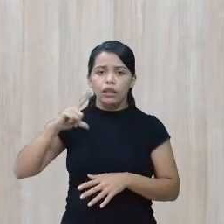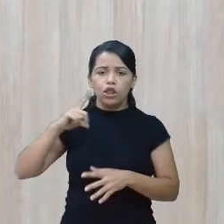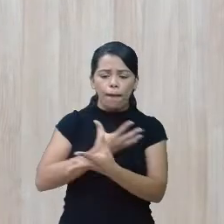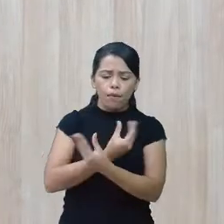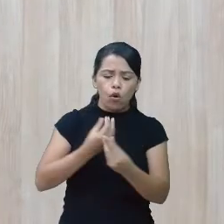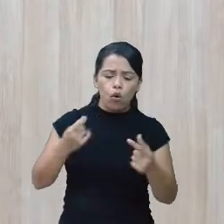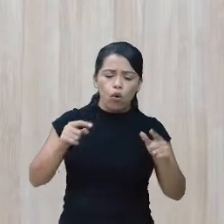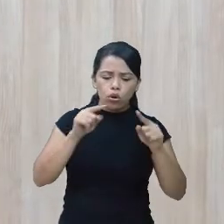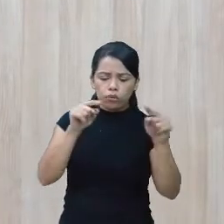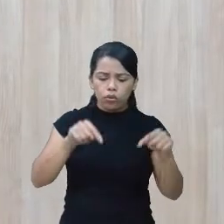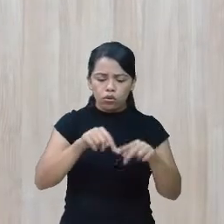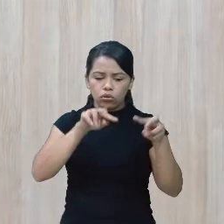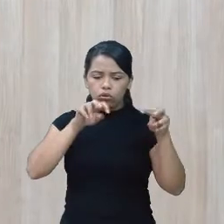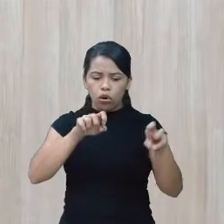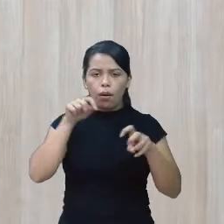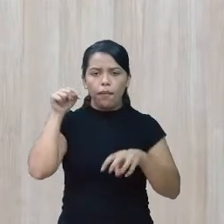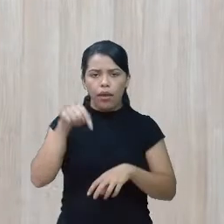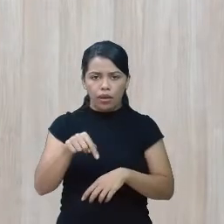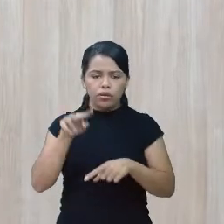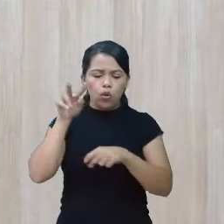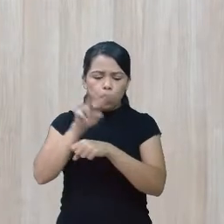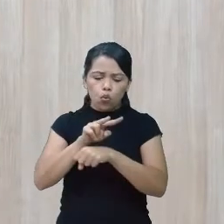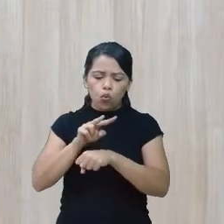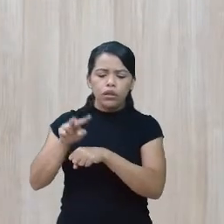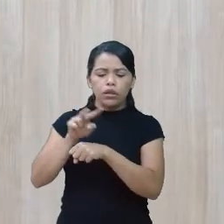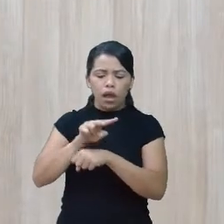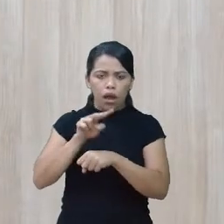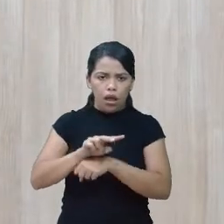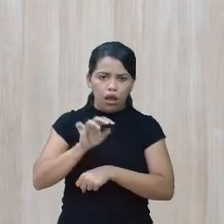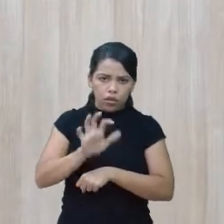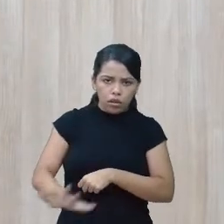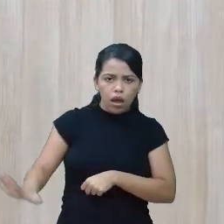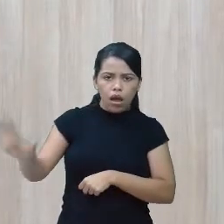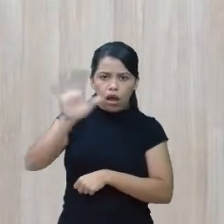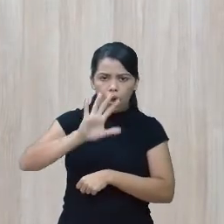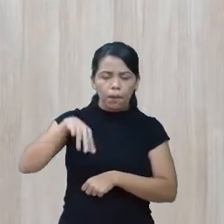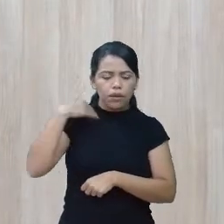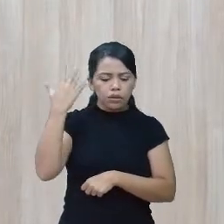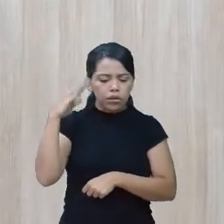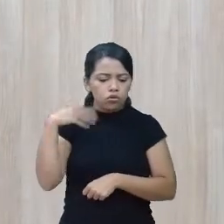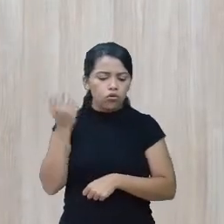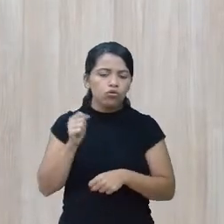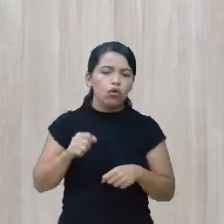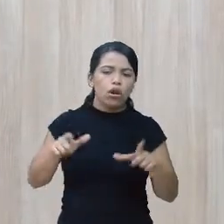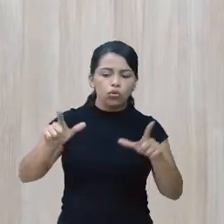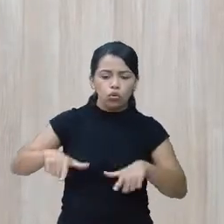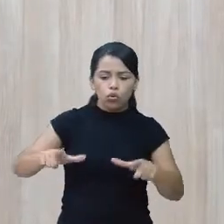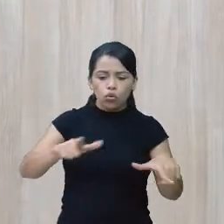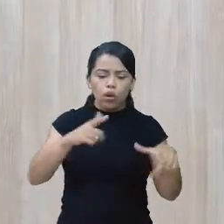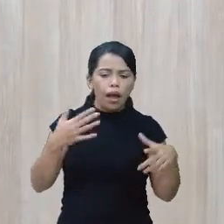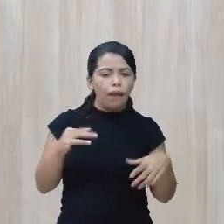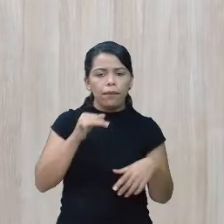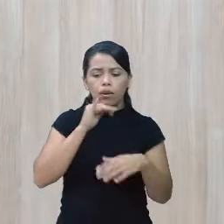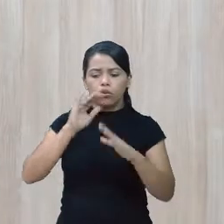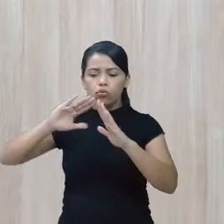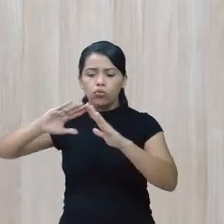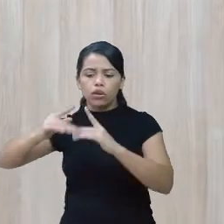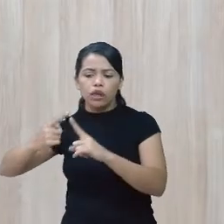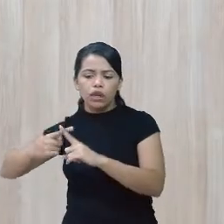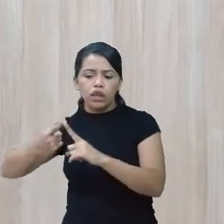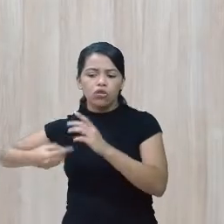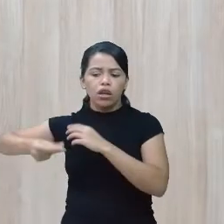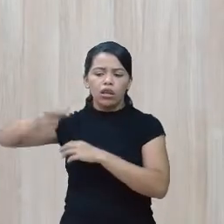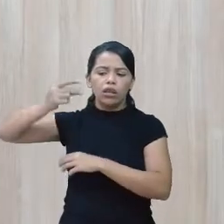Né? Preservar também a paisagem sonora dos ambientes. Né? Uma igreja antiga que tem um sino,